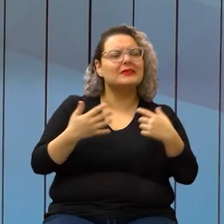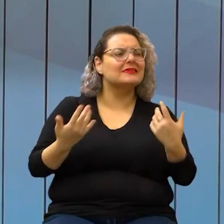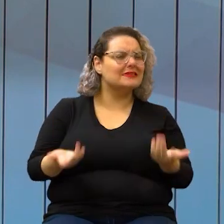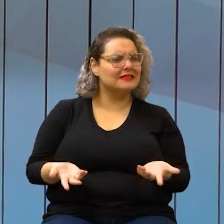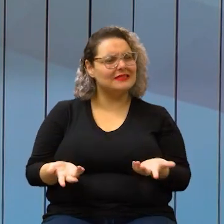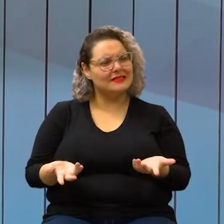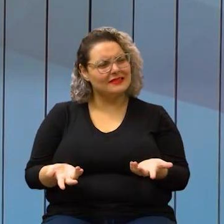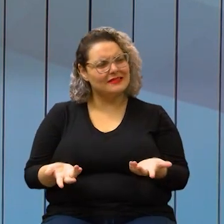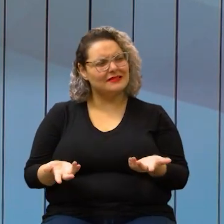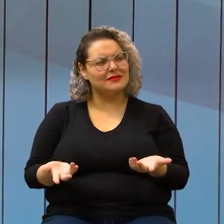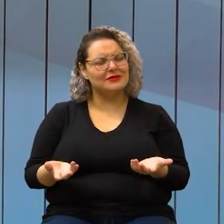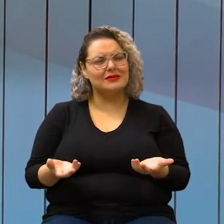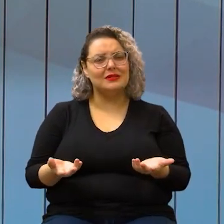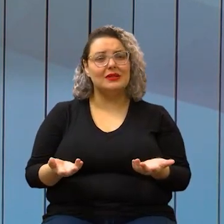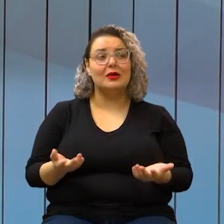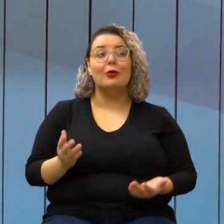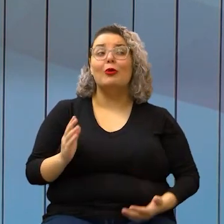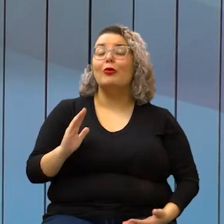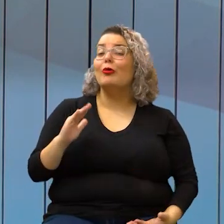doença.